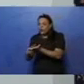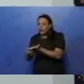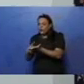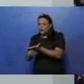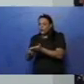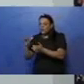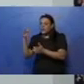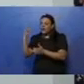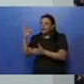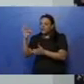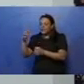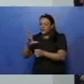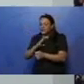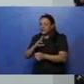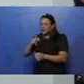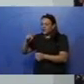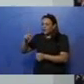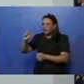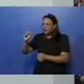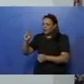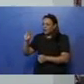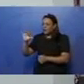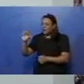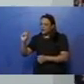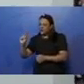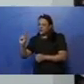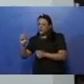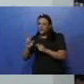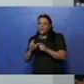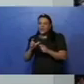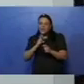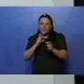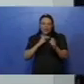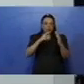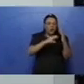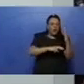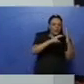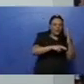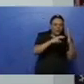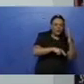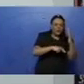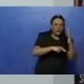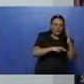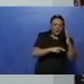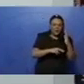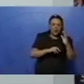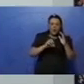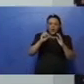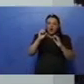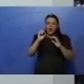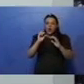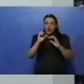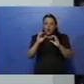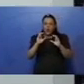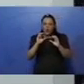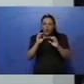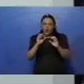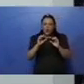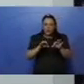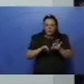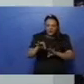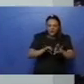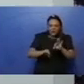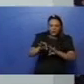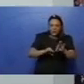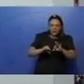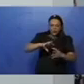dados preocupantes compilados em recente relatório da Organização Meteorológica Mundial. A concentração de dióxido de